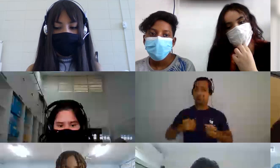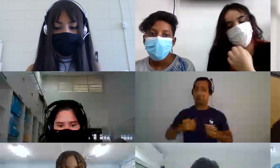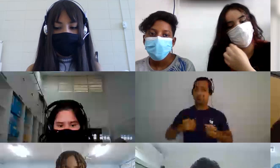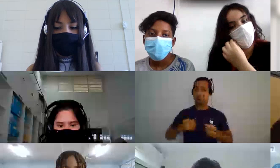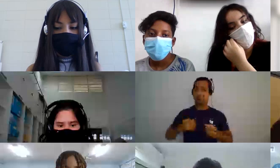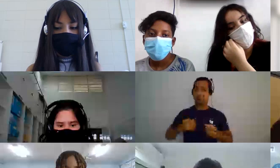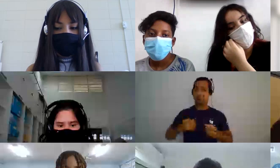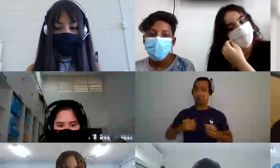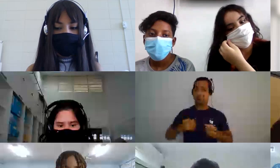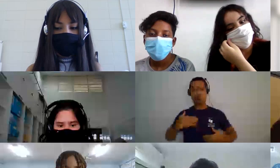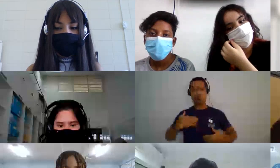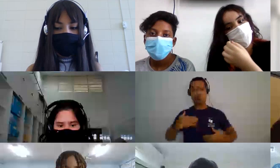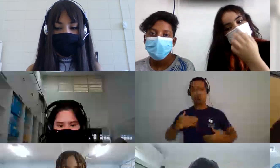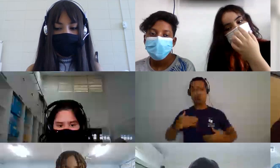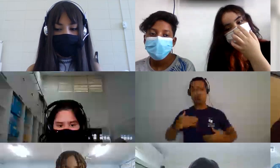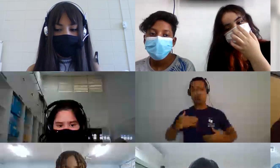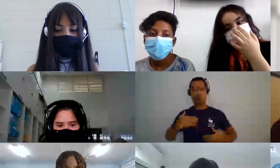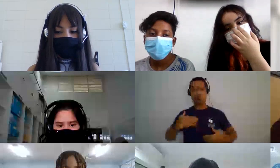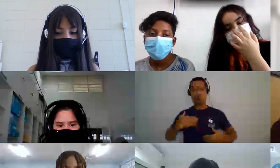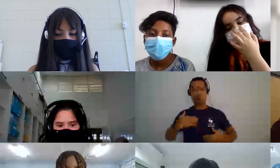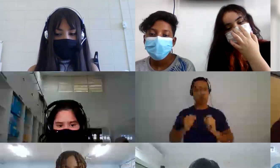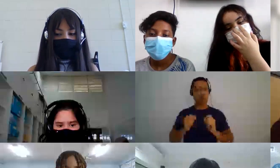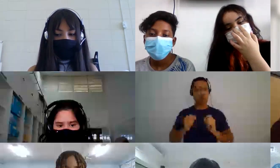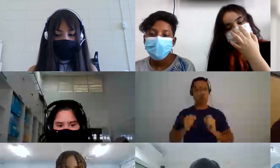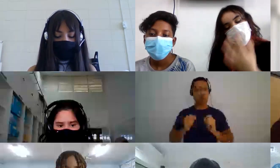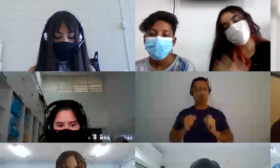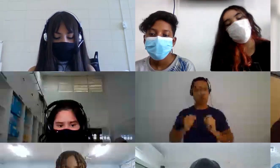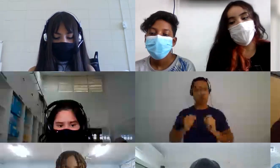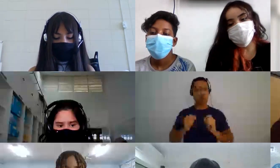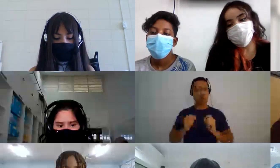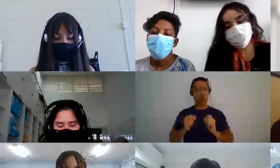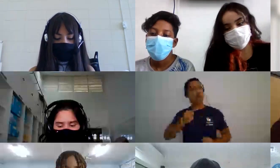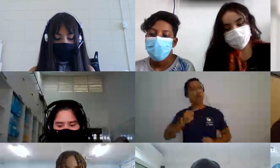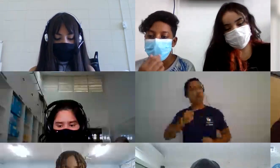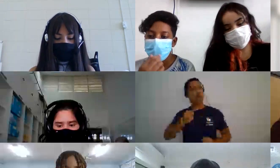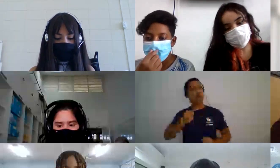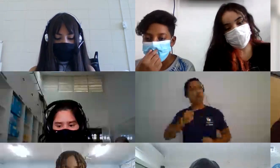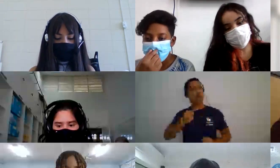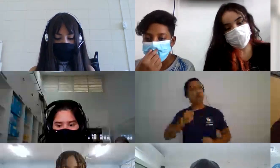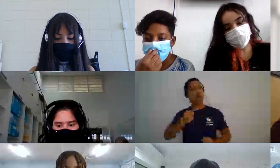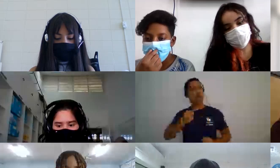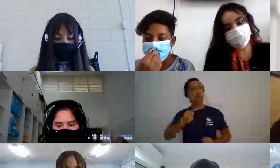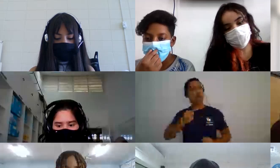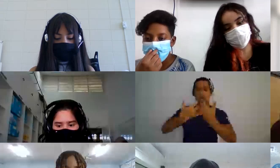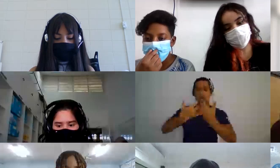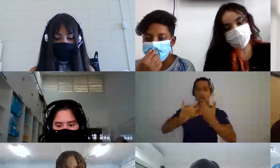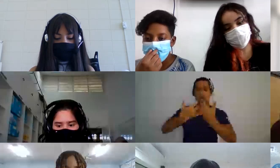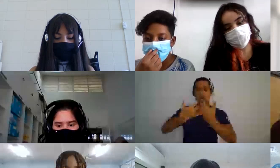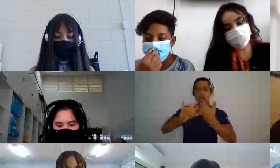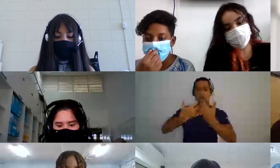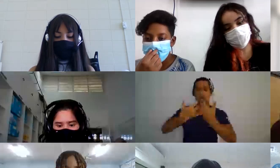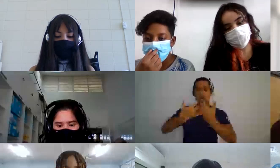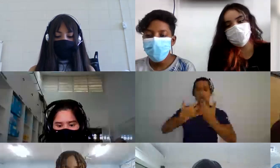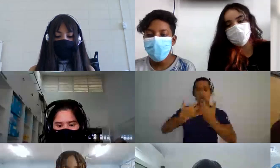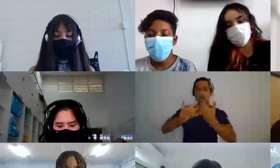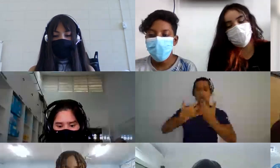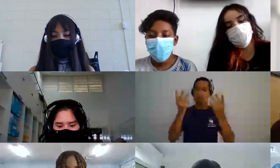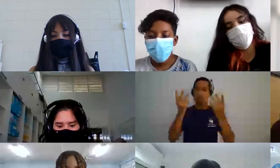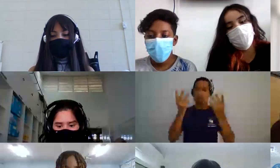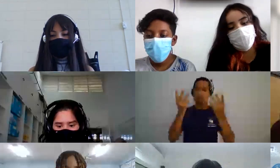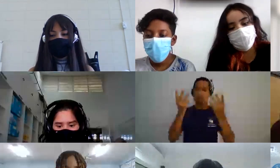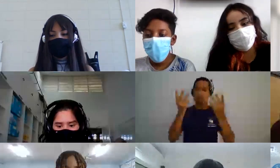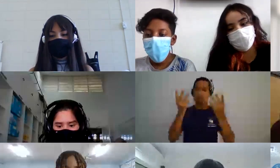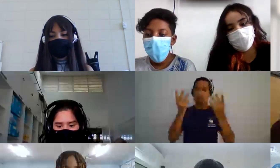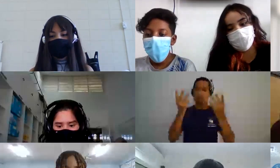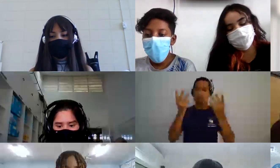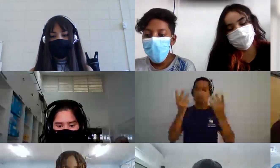sentido, além de mandar no meu próprio corpo, eu sei como ele funciona, eu sei o que tem acontecido comigo, eu sei sobre as